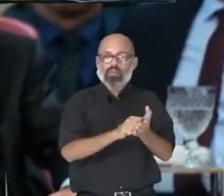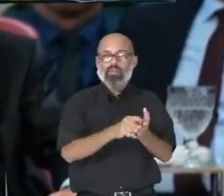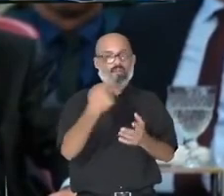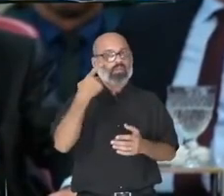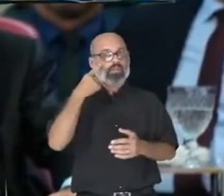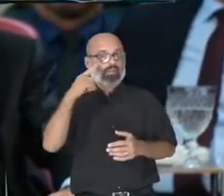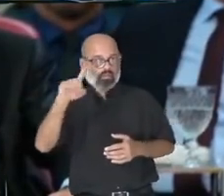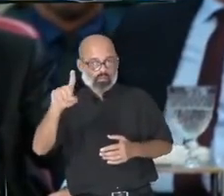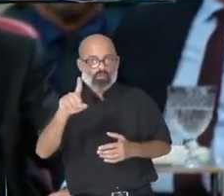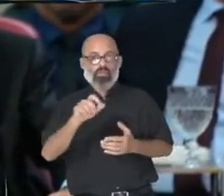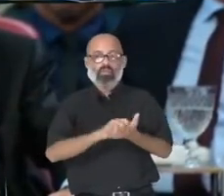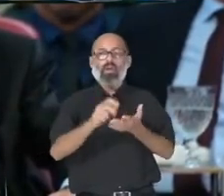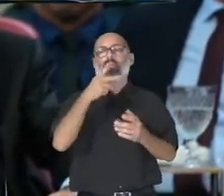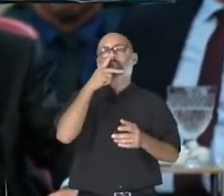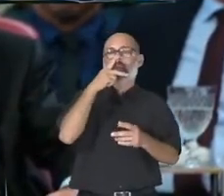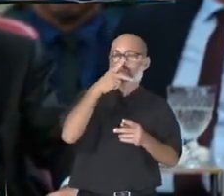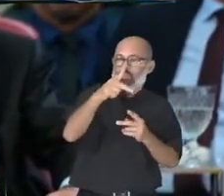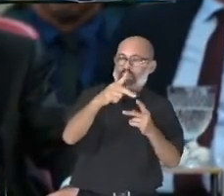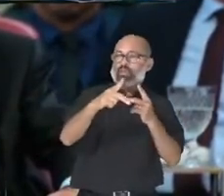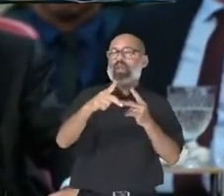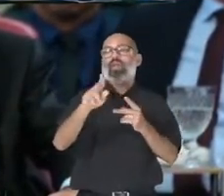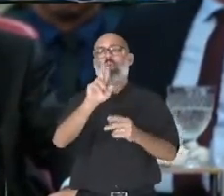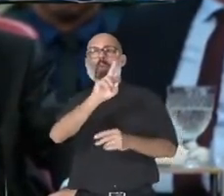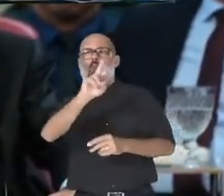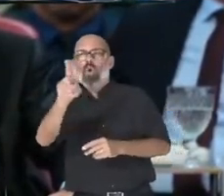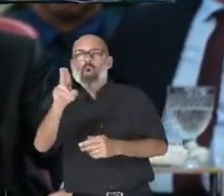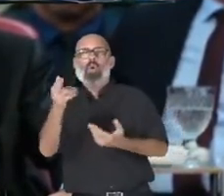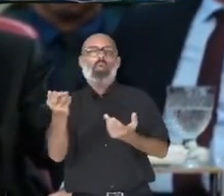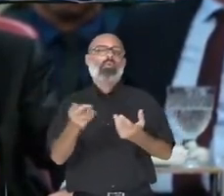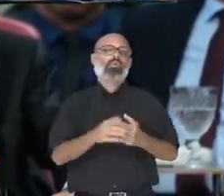dias dirão, mas eu profetizei no seu nome,